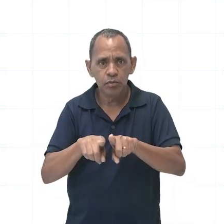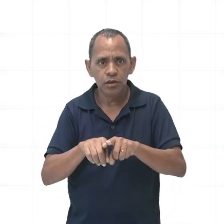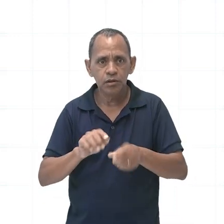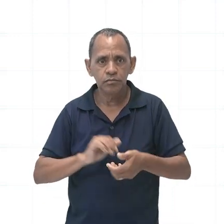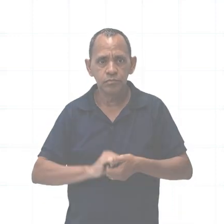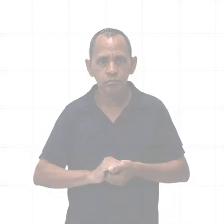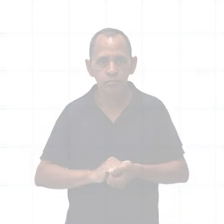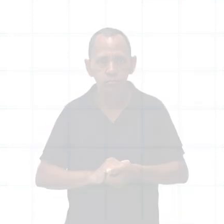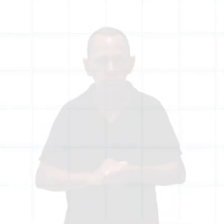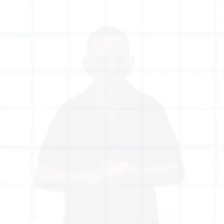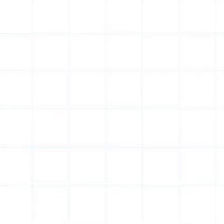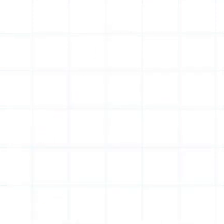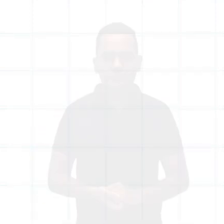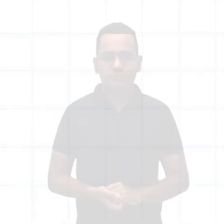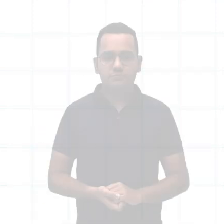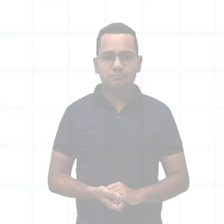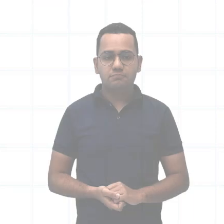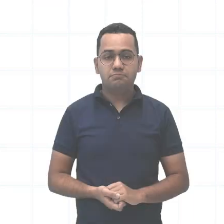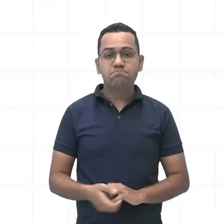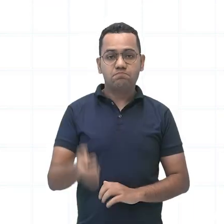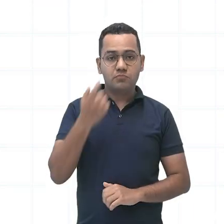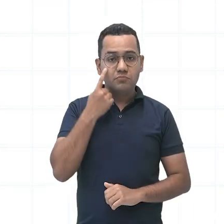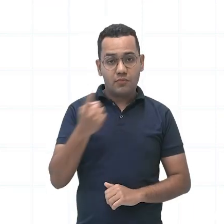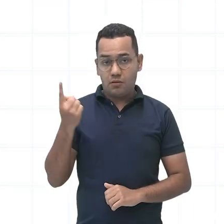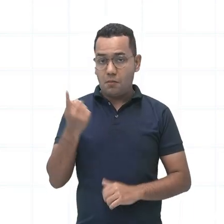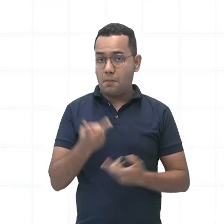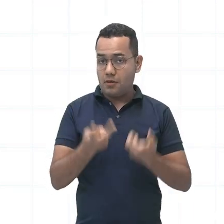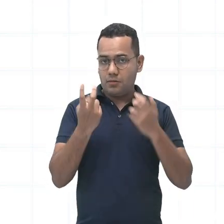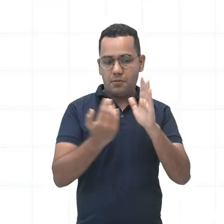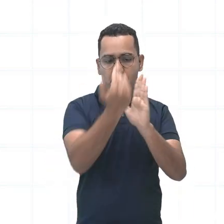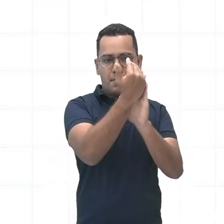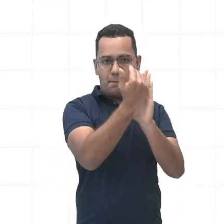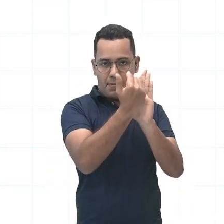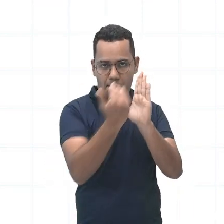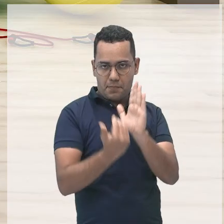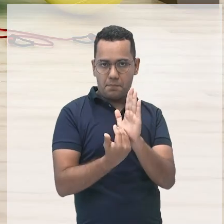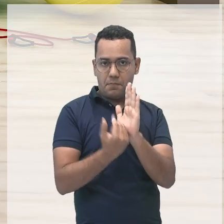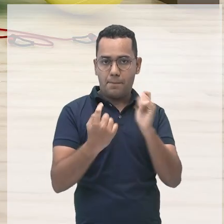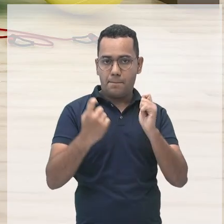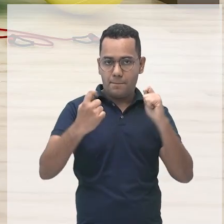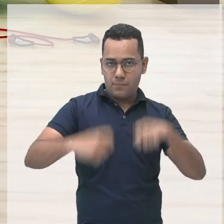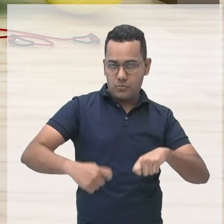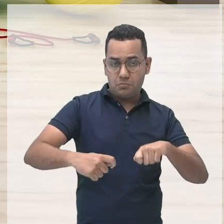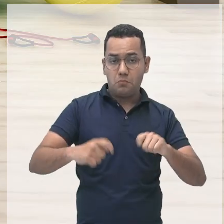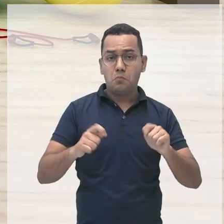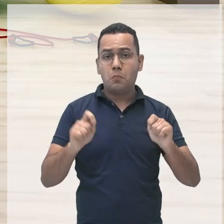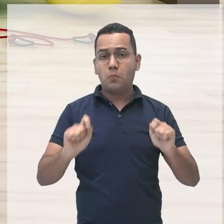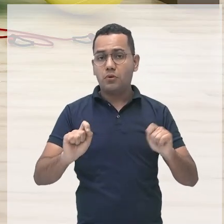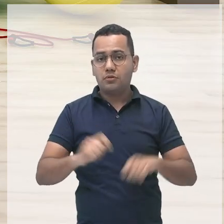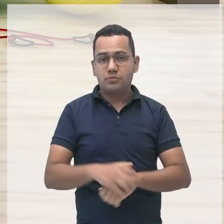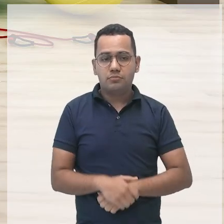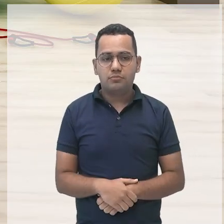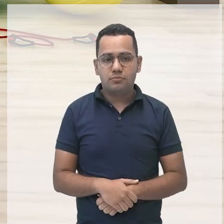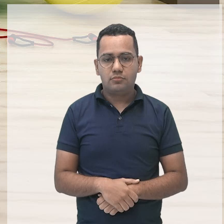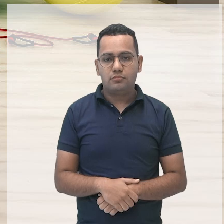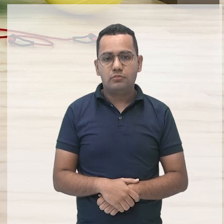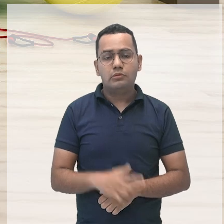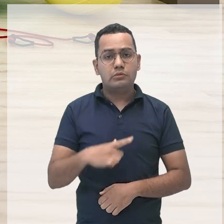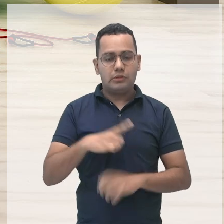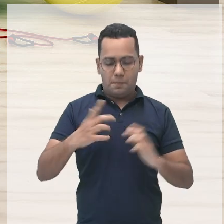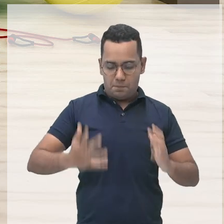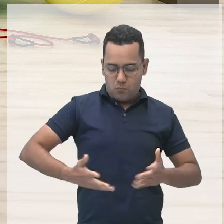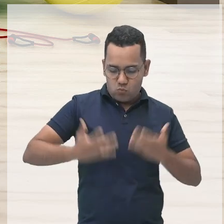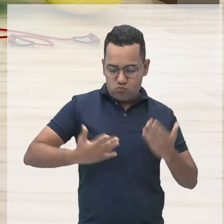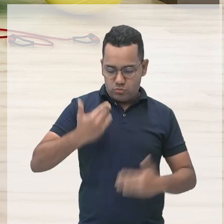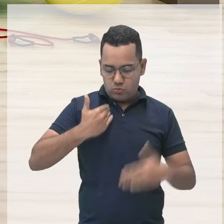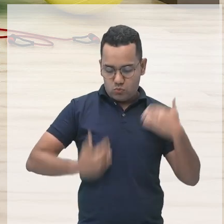Muito bem, então vocês viram aí, né, os principais benefícios que a gente consegue atingir quando a gente é, né, estimulado a